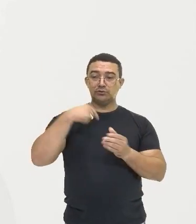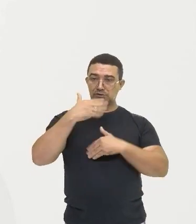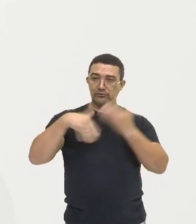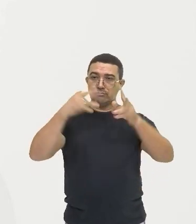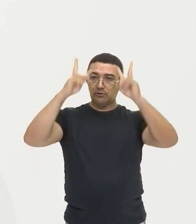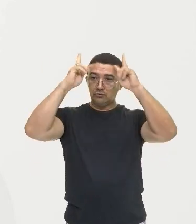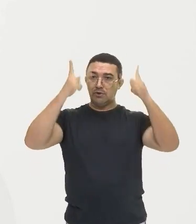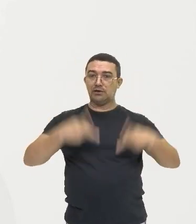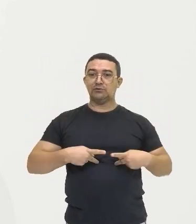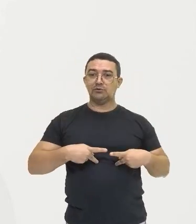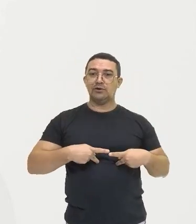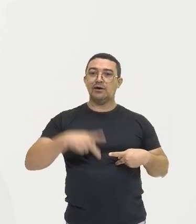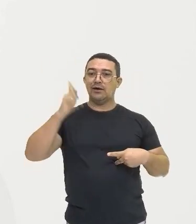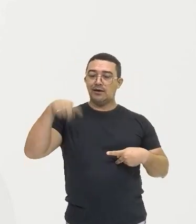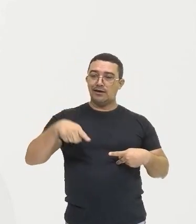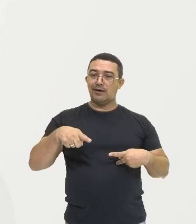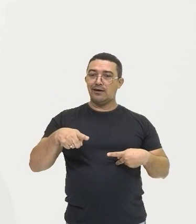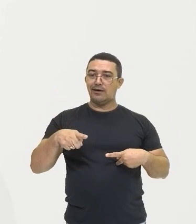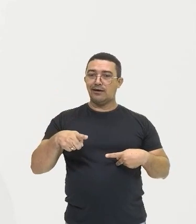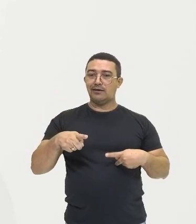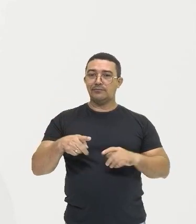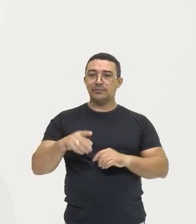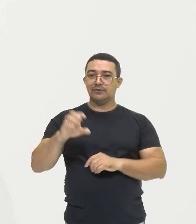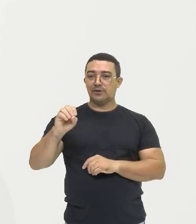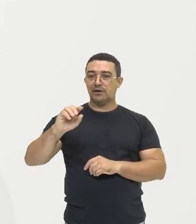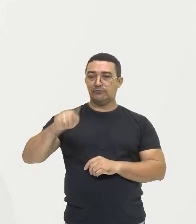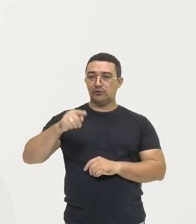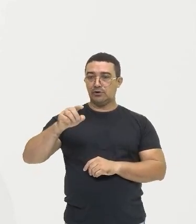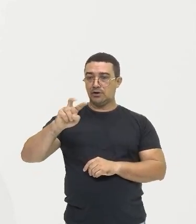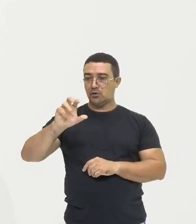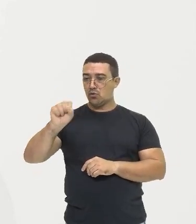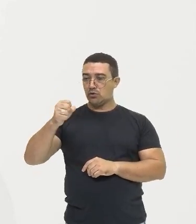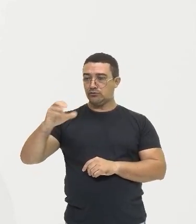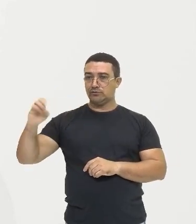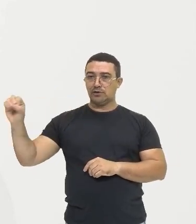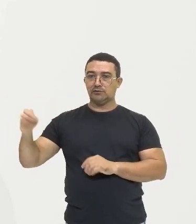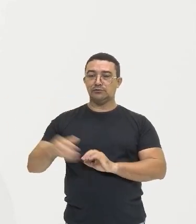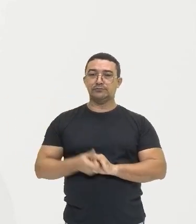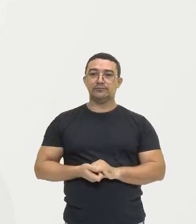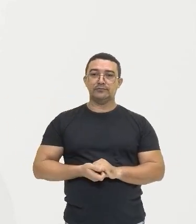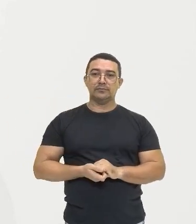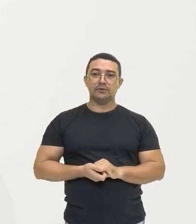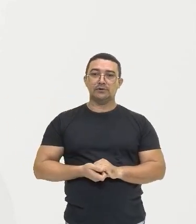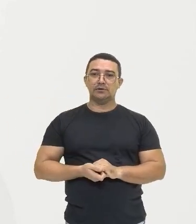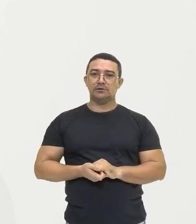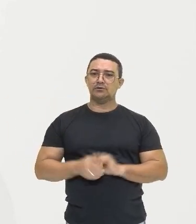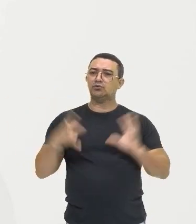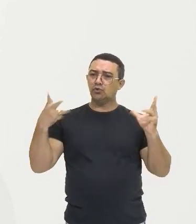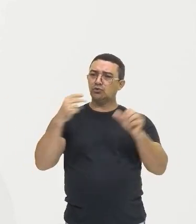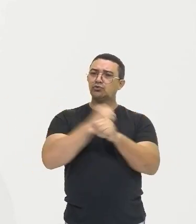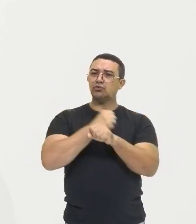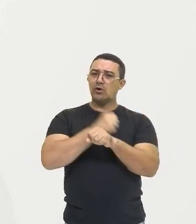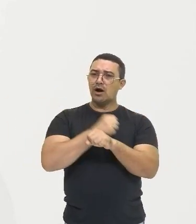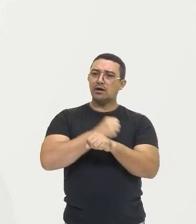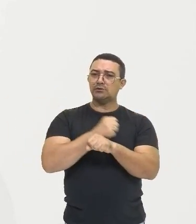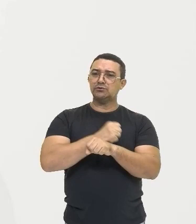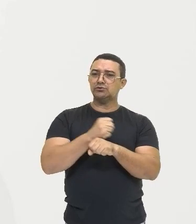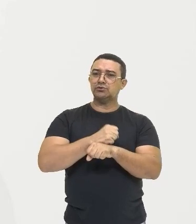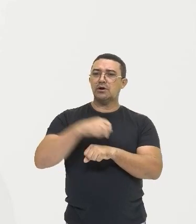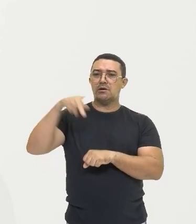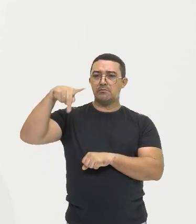mundo desenvolvido, tá bom? De uma forma geral. E aí a gente tem todos os anos a